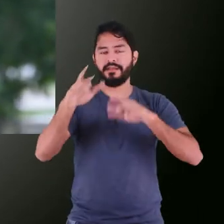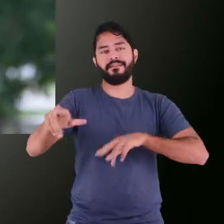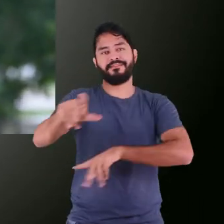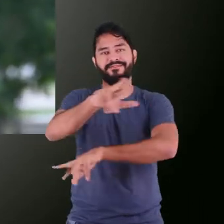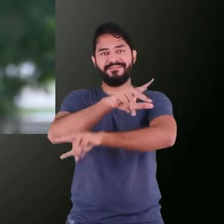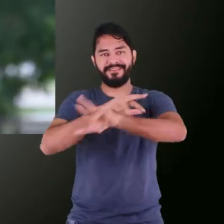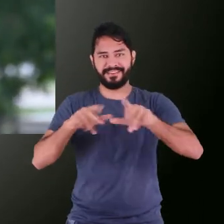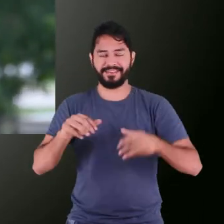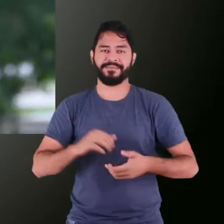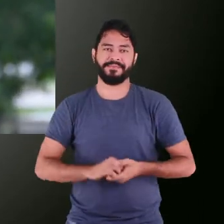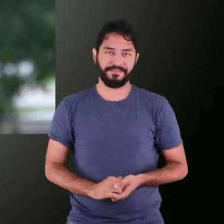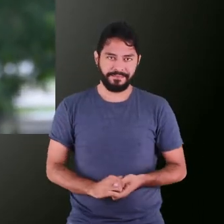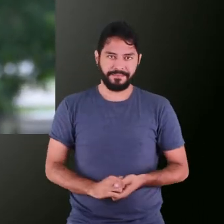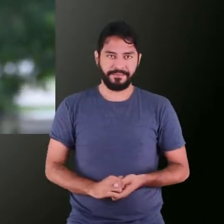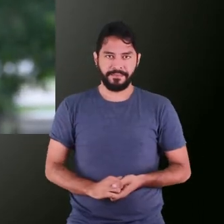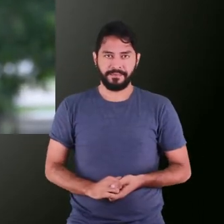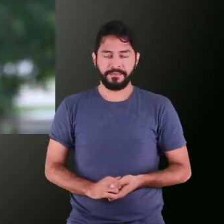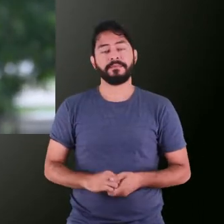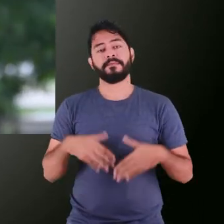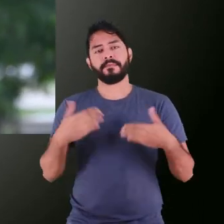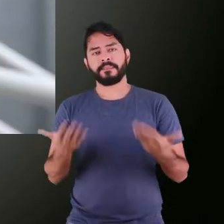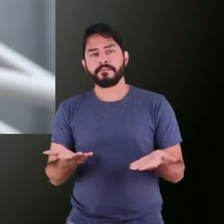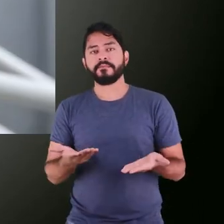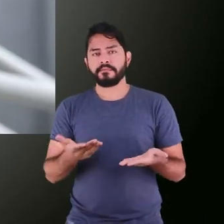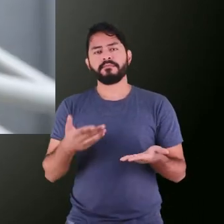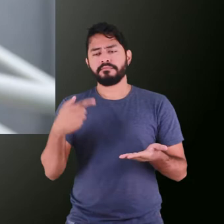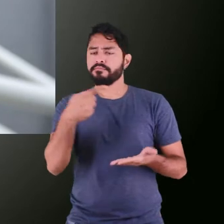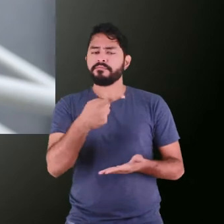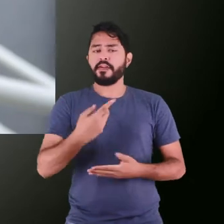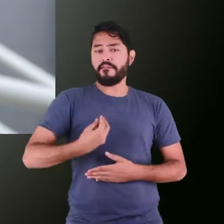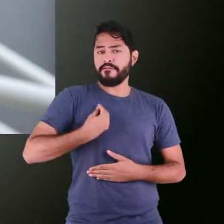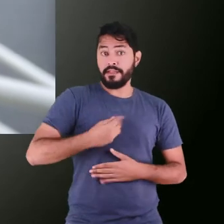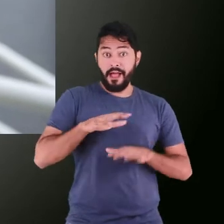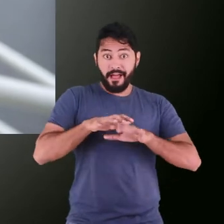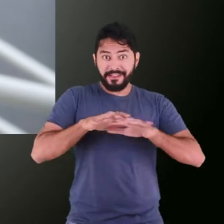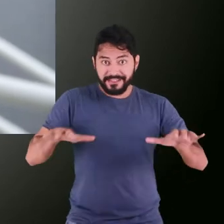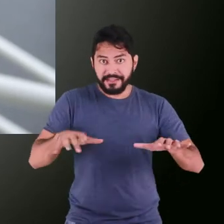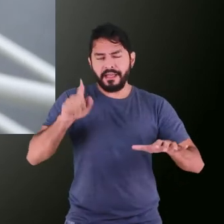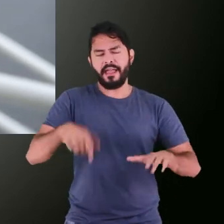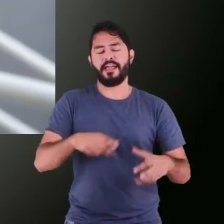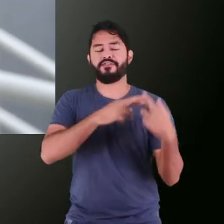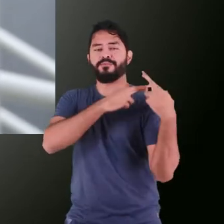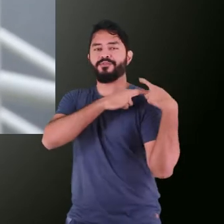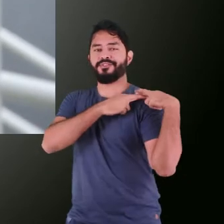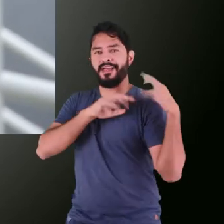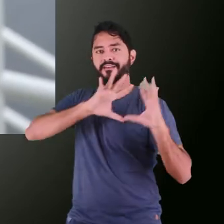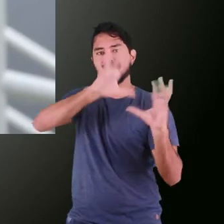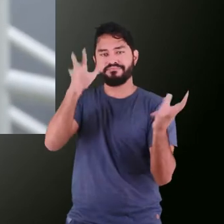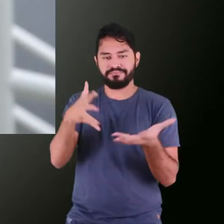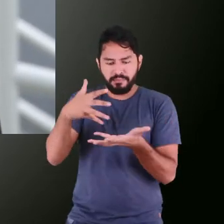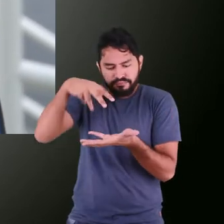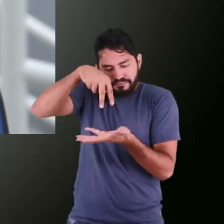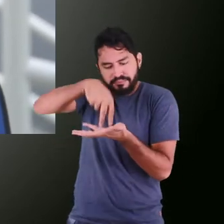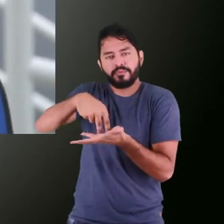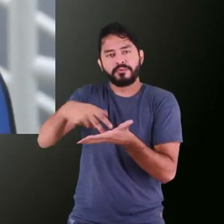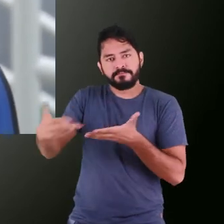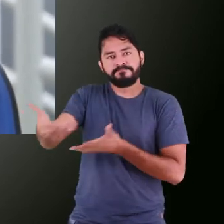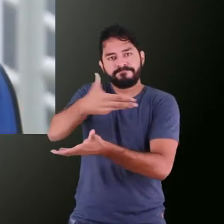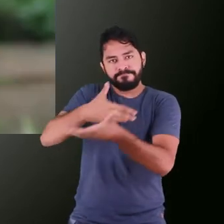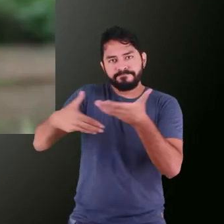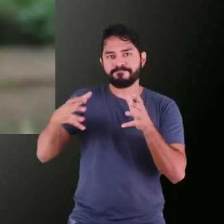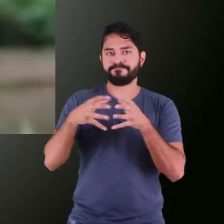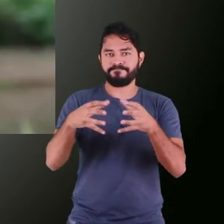tendo que saber lidar com essas diferenças. Isso eu considero uma maneira responsável de estar no